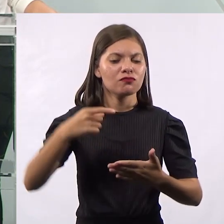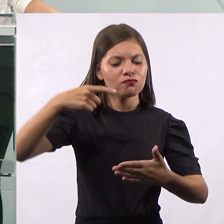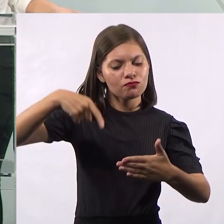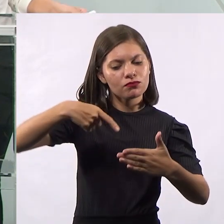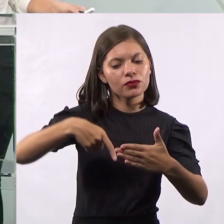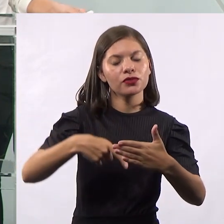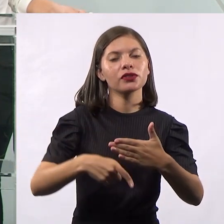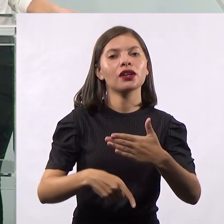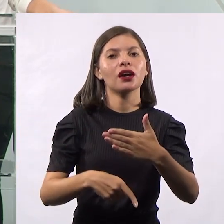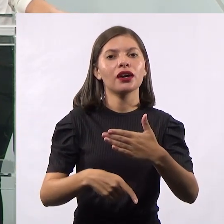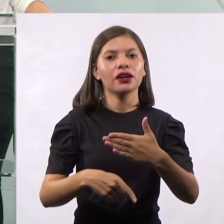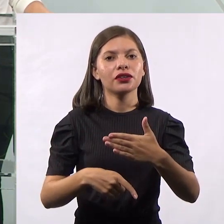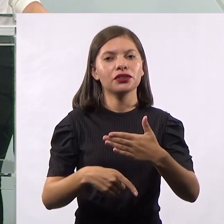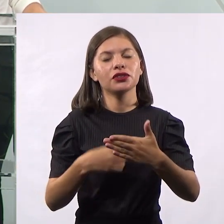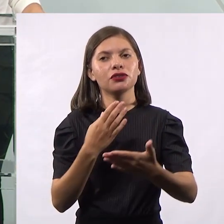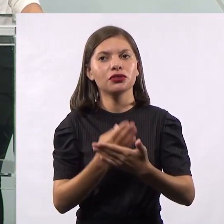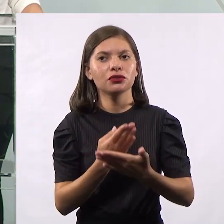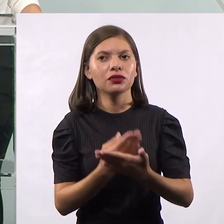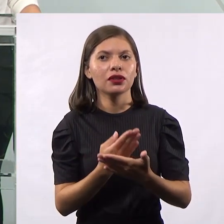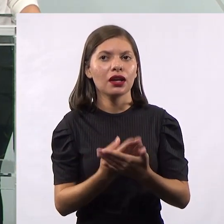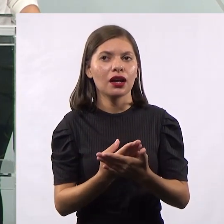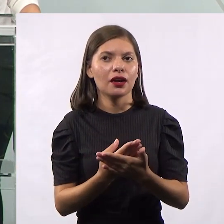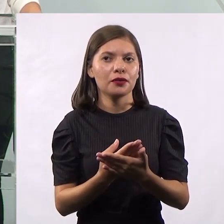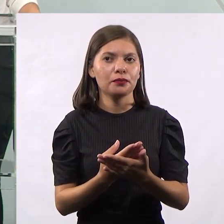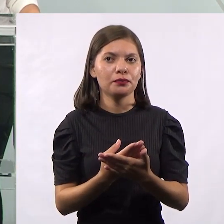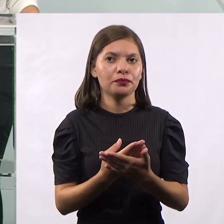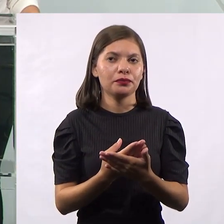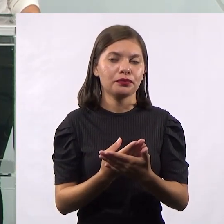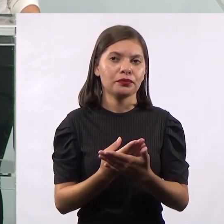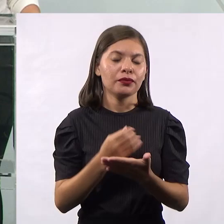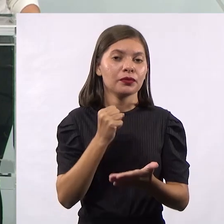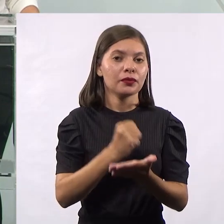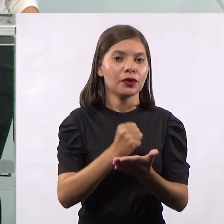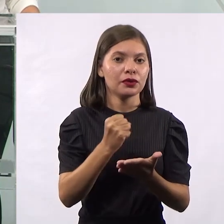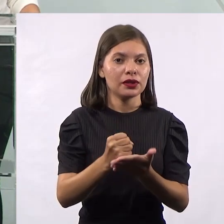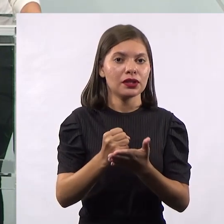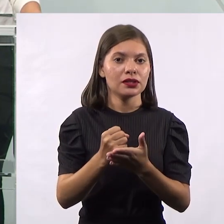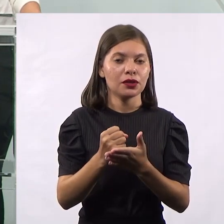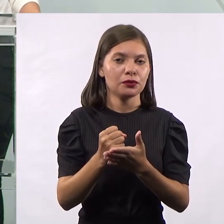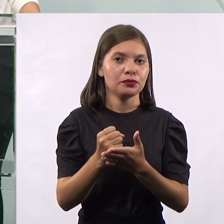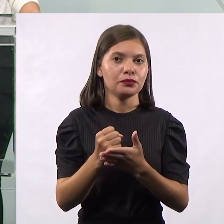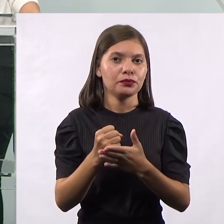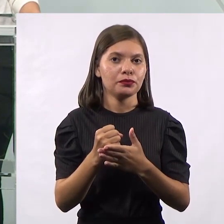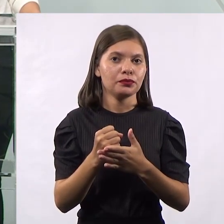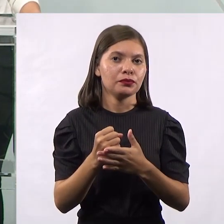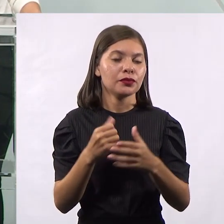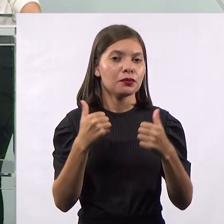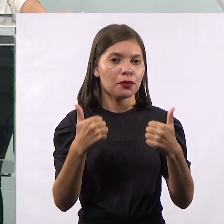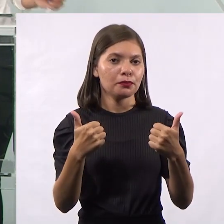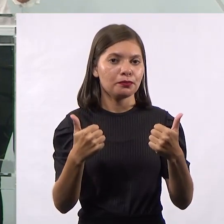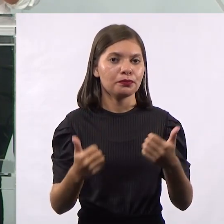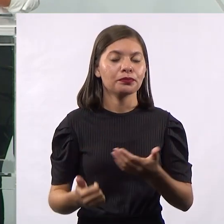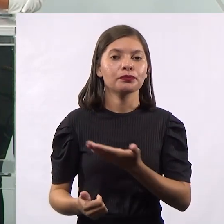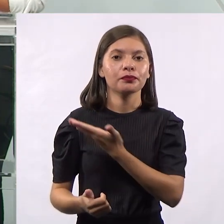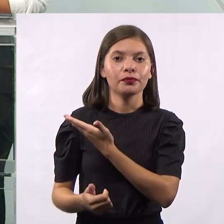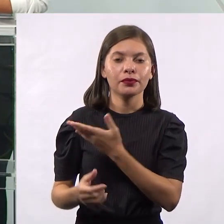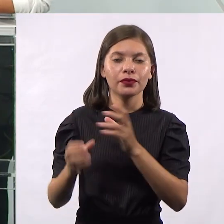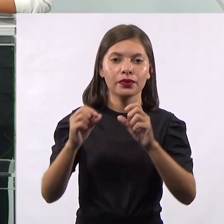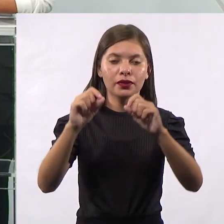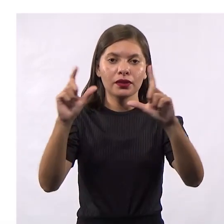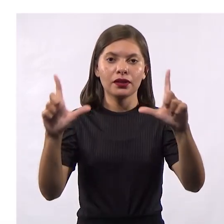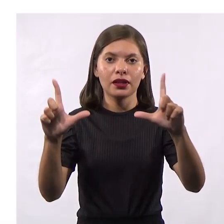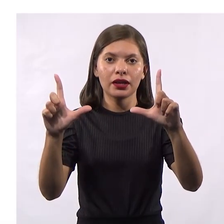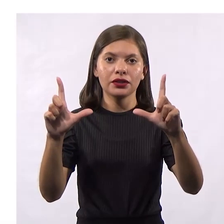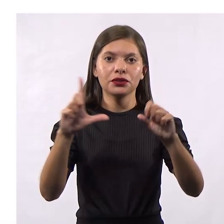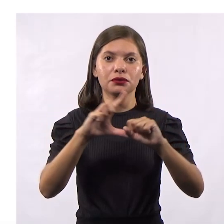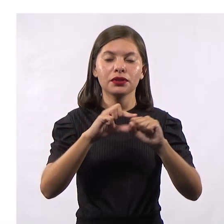estudarem com mais profundidade, tá? Essas polêmicas que envolvem a possibilidade ou não de subcontratação, tá bom? Olha aqui no